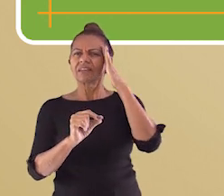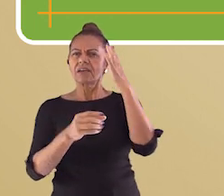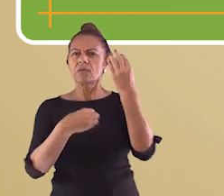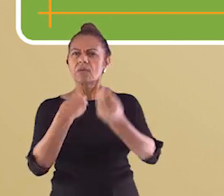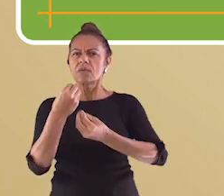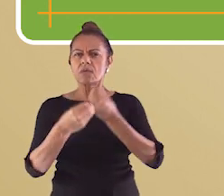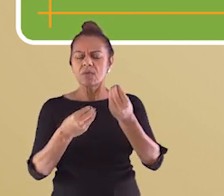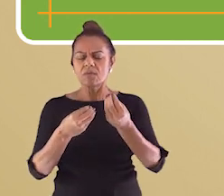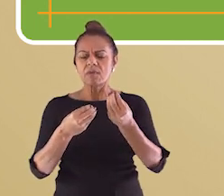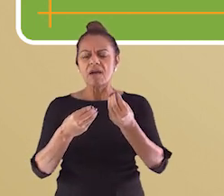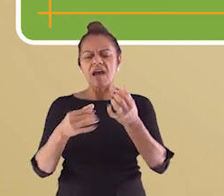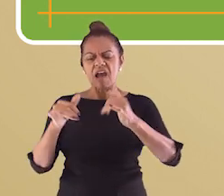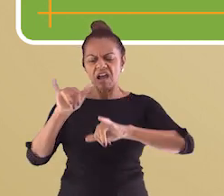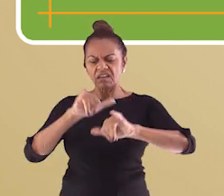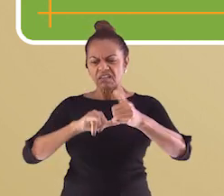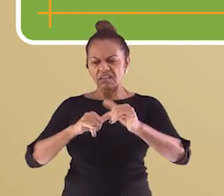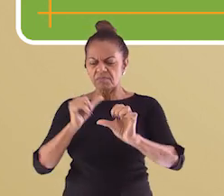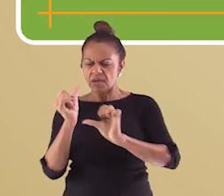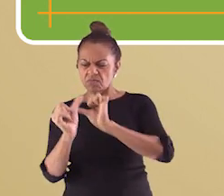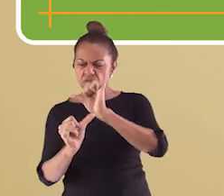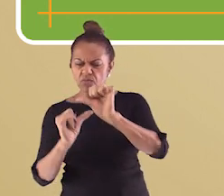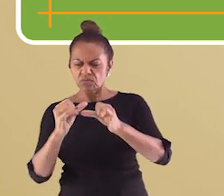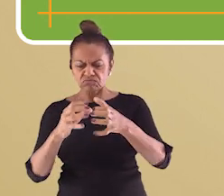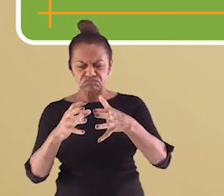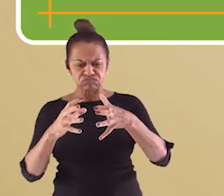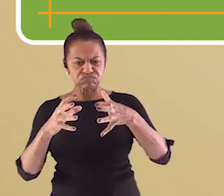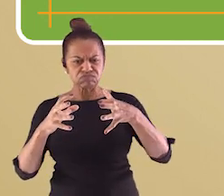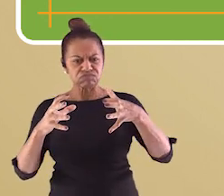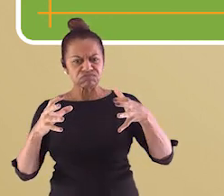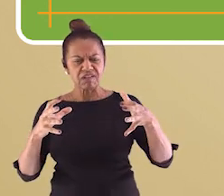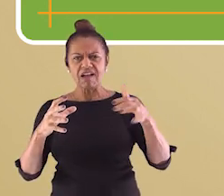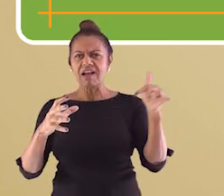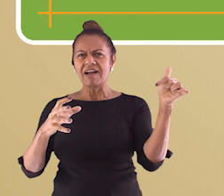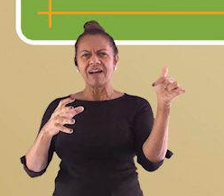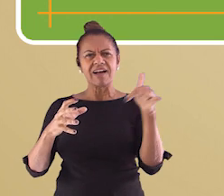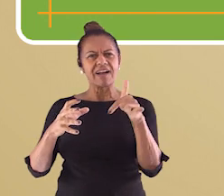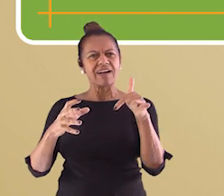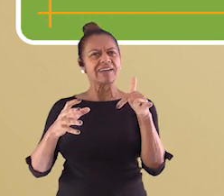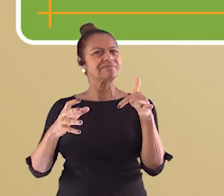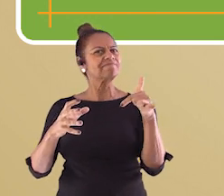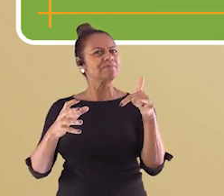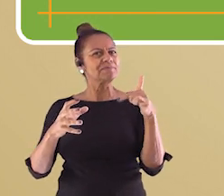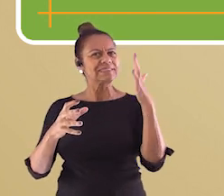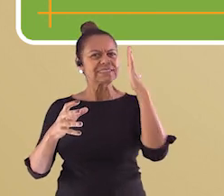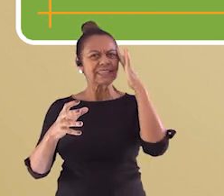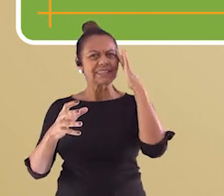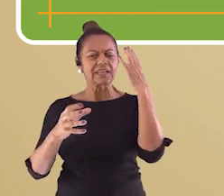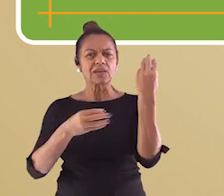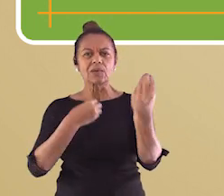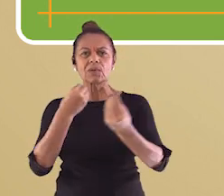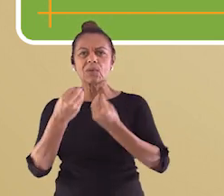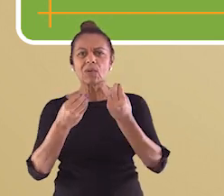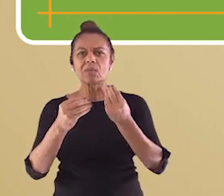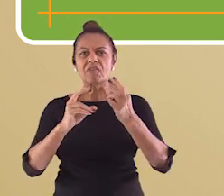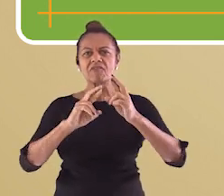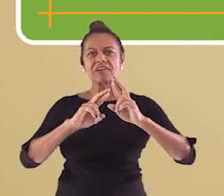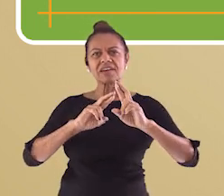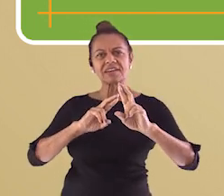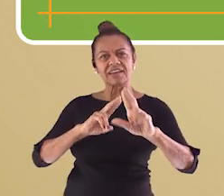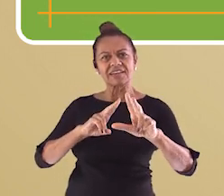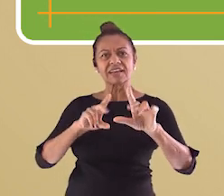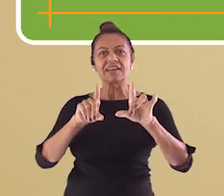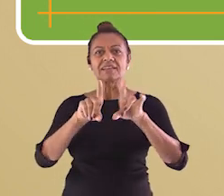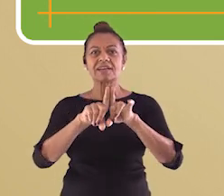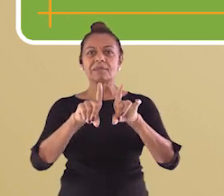no cotidiano, diferenciar o que é uma reação química e o que é uma reação física e conhecer alguns